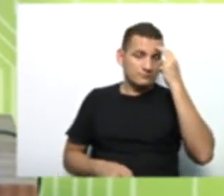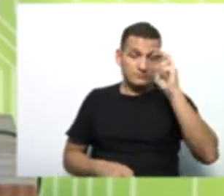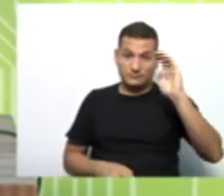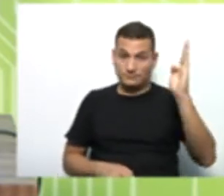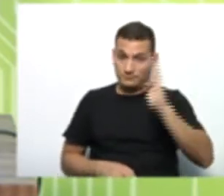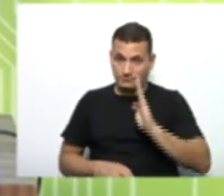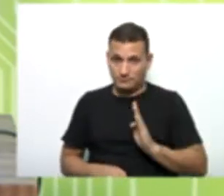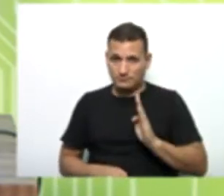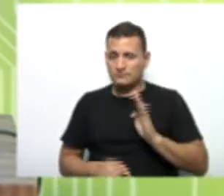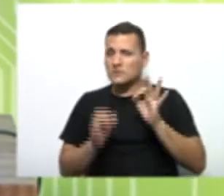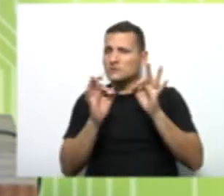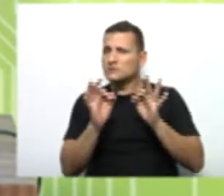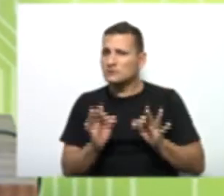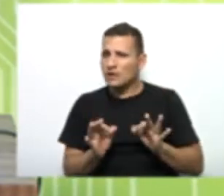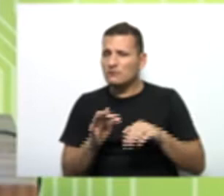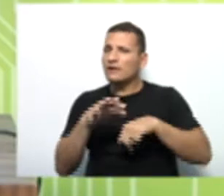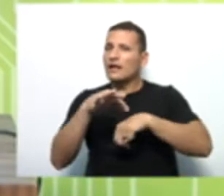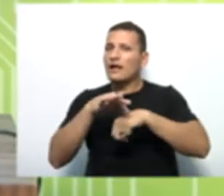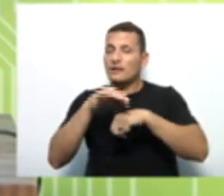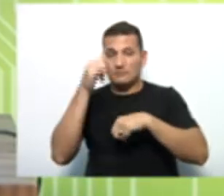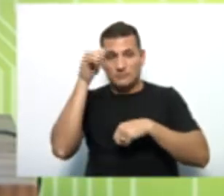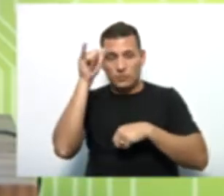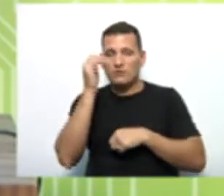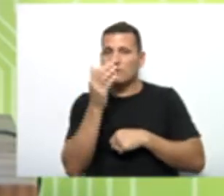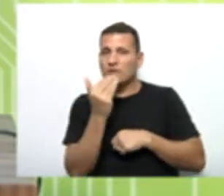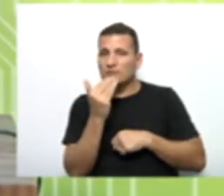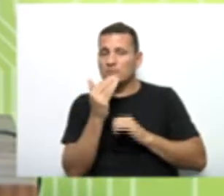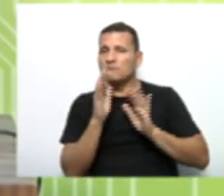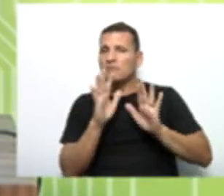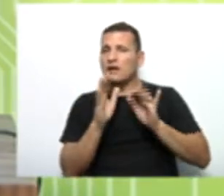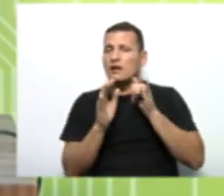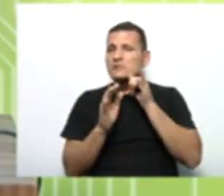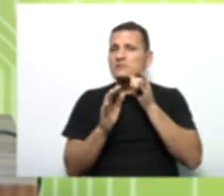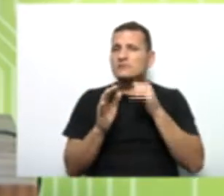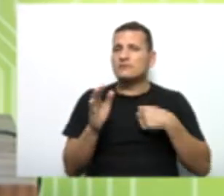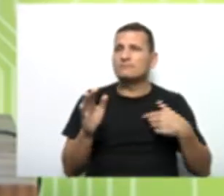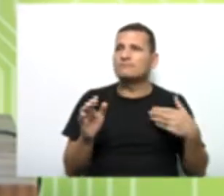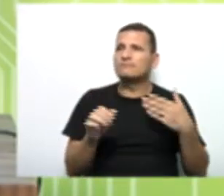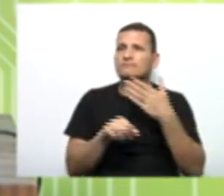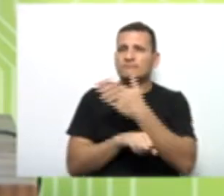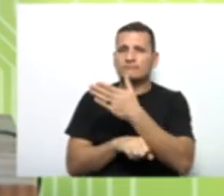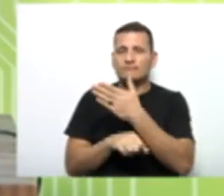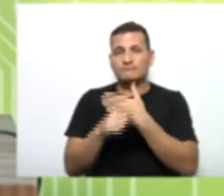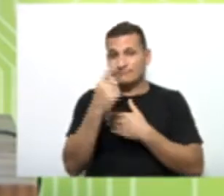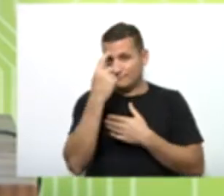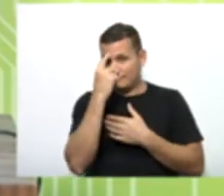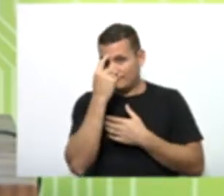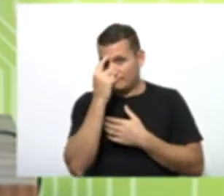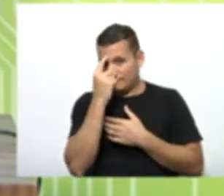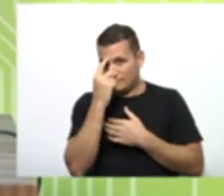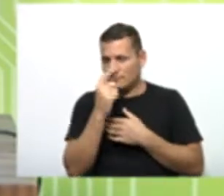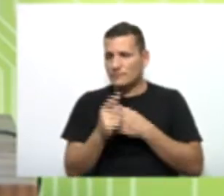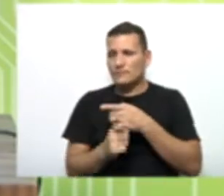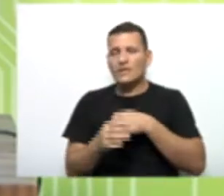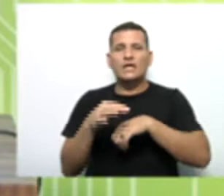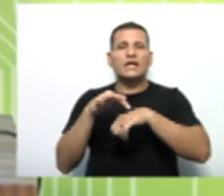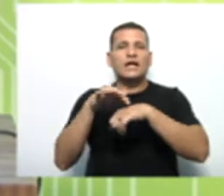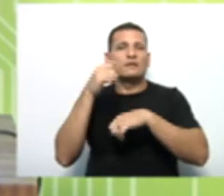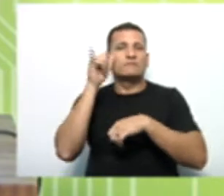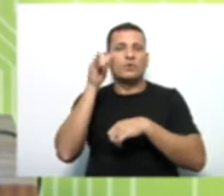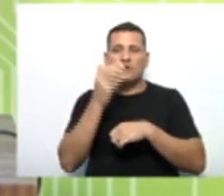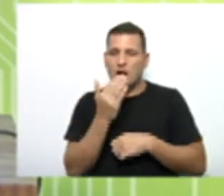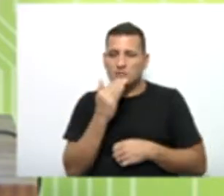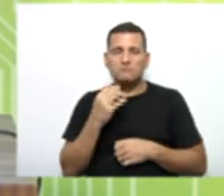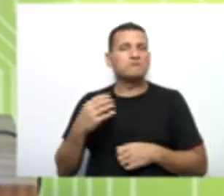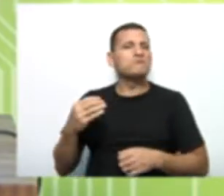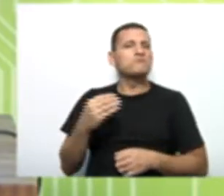é certo comer carne de vaca. Agora, se eu for para uma cultura hindu, isso é um grande crime, isso é um grande pecado. O que está por